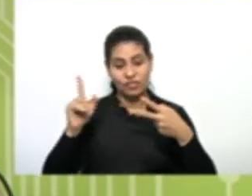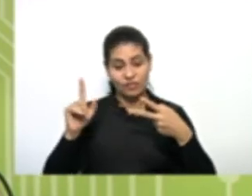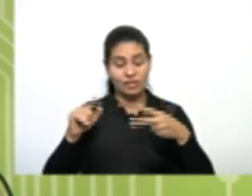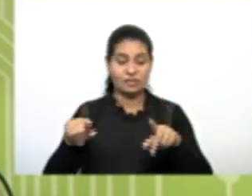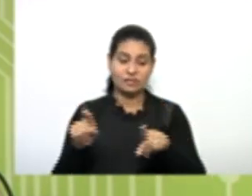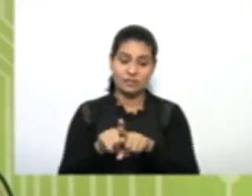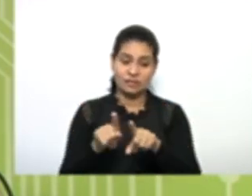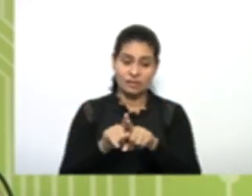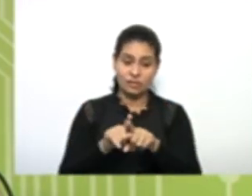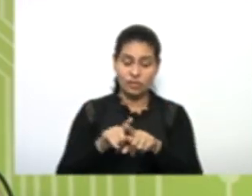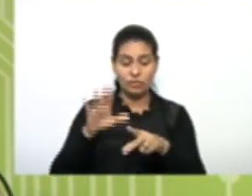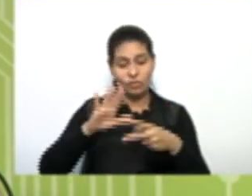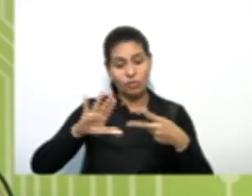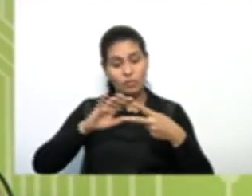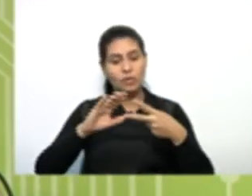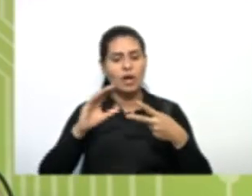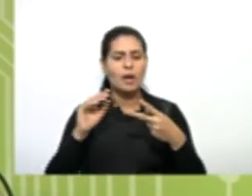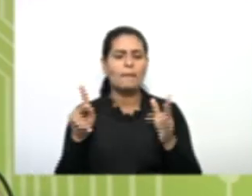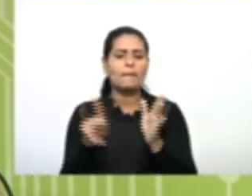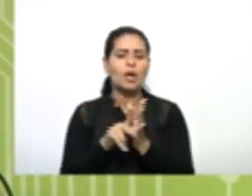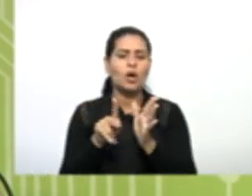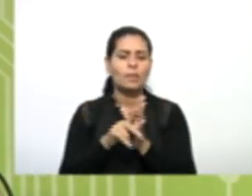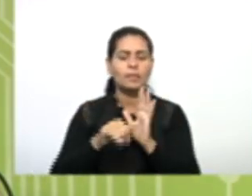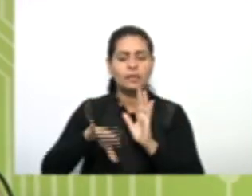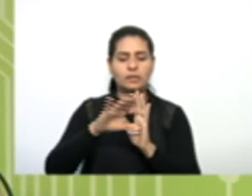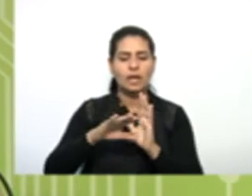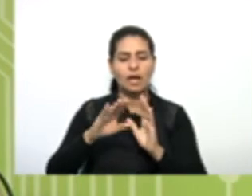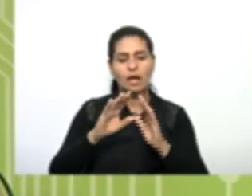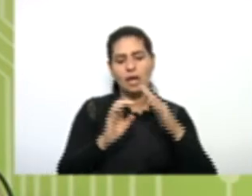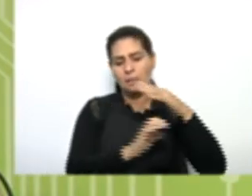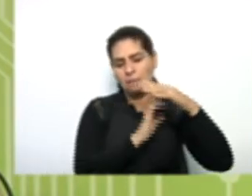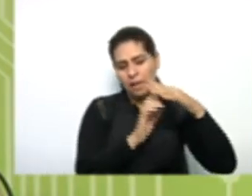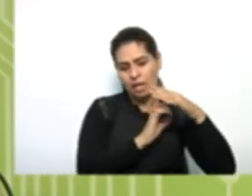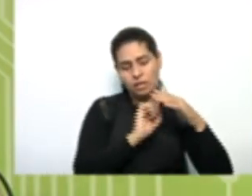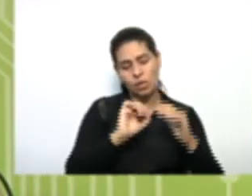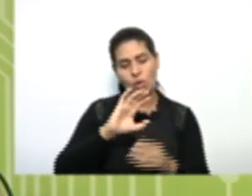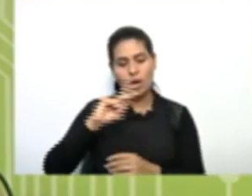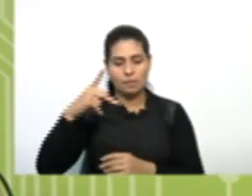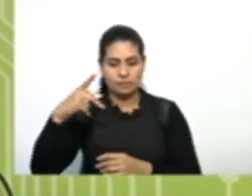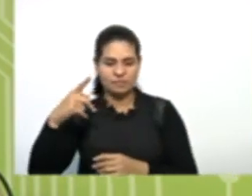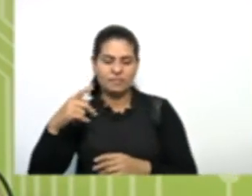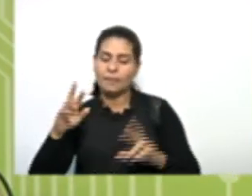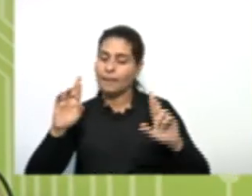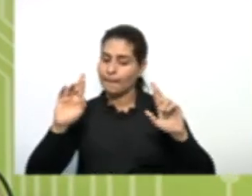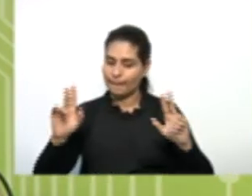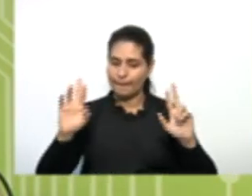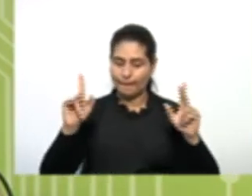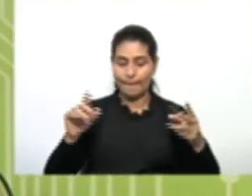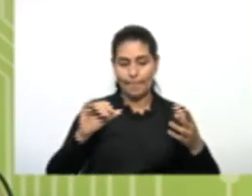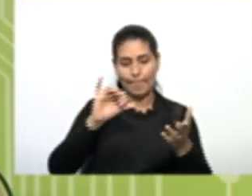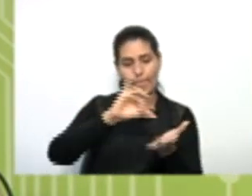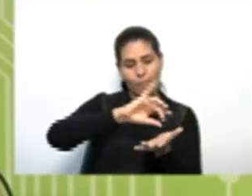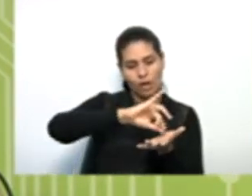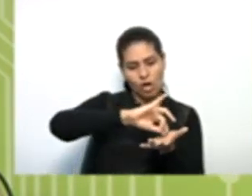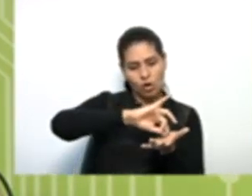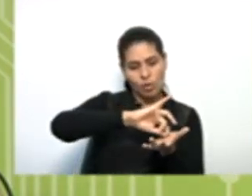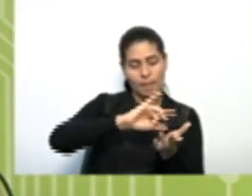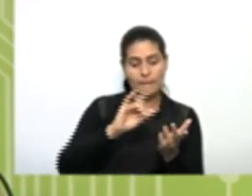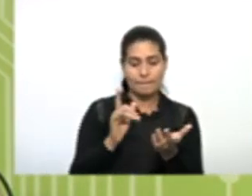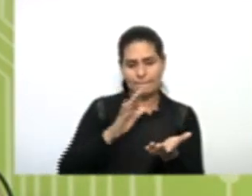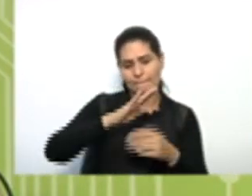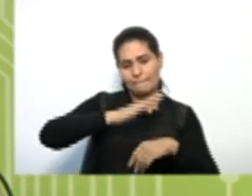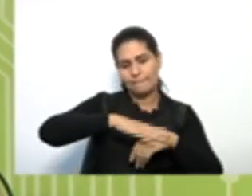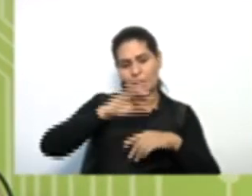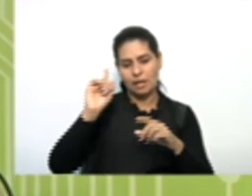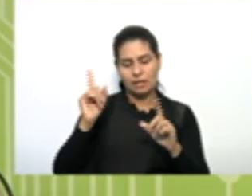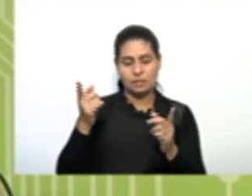também na questão da propriedade da cooperativa e da empresa normal, capitalista, né? Na empresa capitalista a gente tem esse foco na